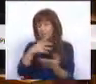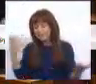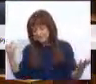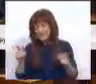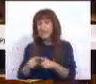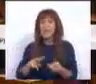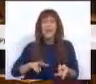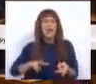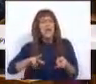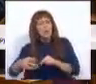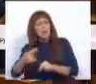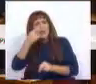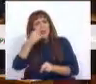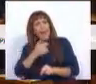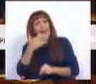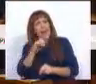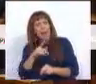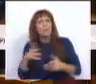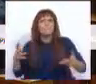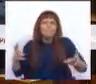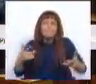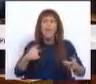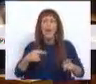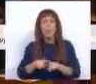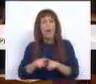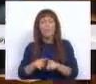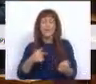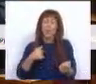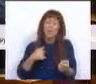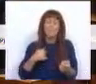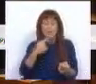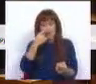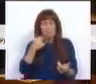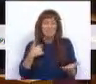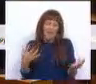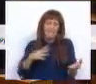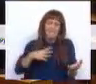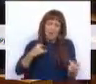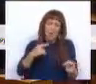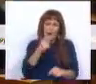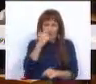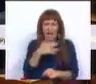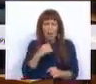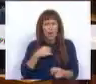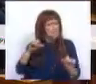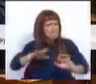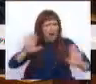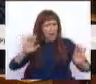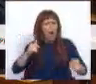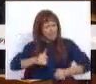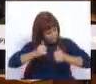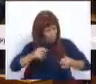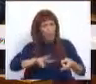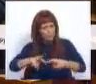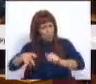que corrigir erro é quando se reconhece o erro positivo. Nós não vemos nisso mal nenhum. Era mal